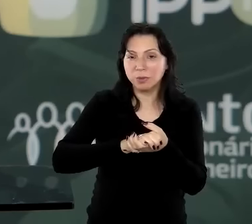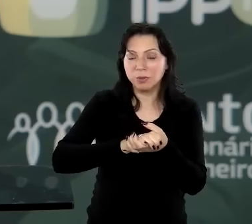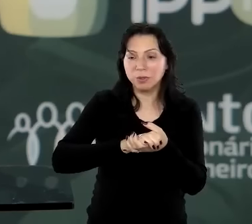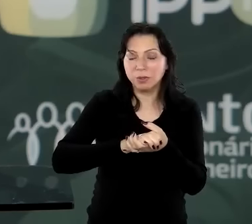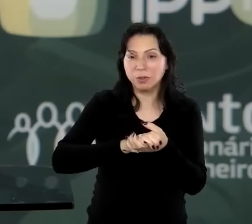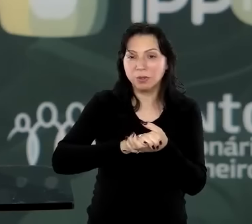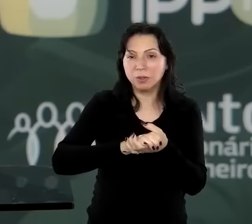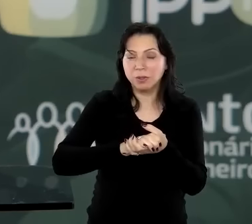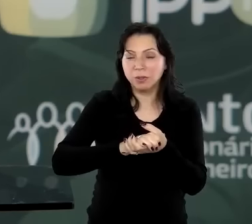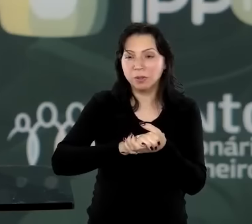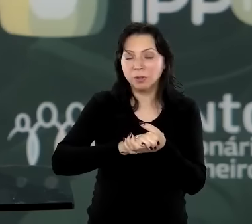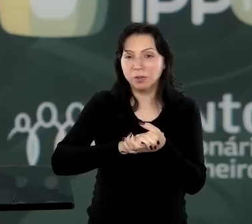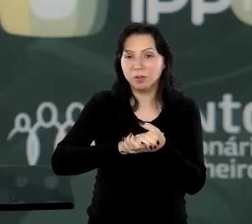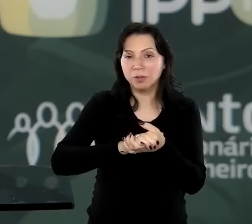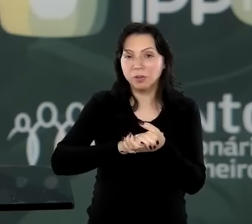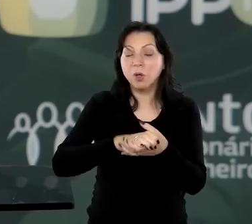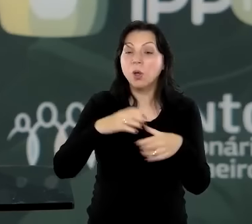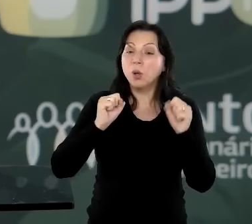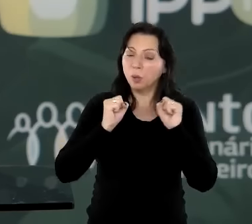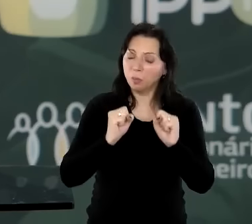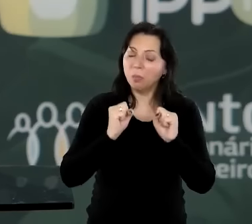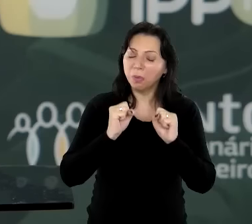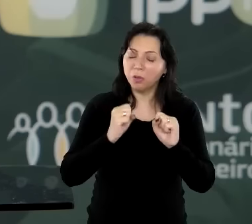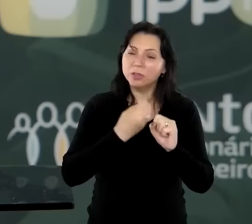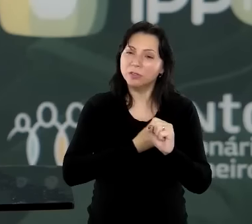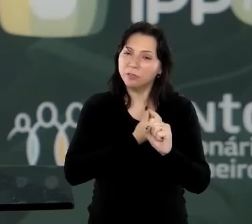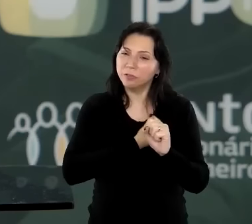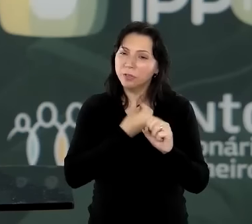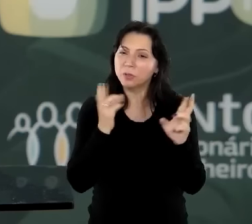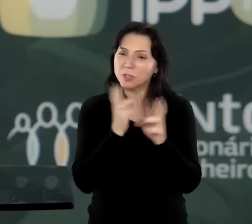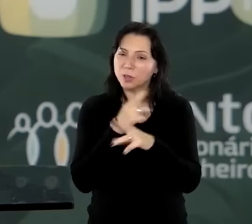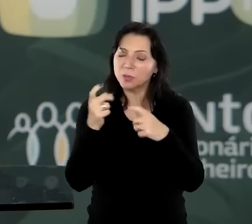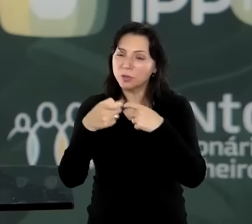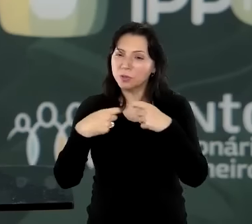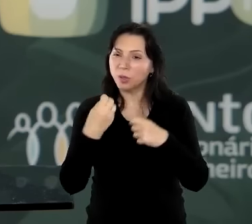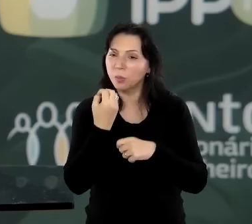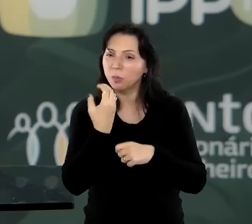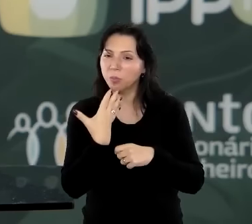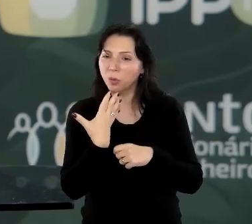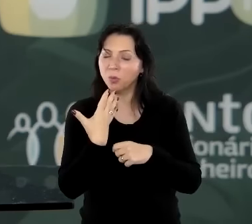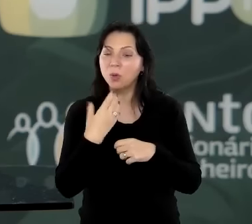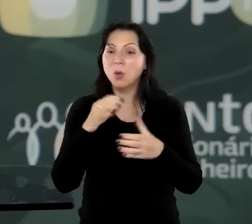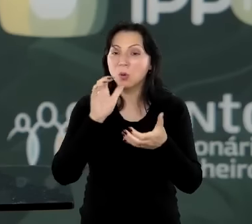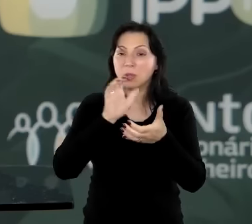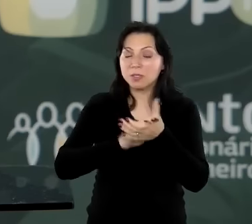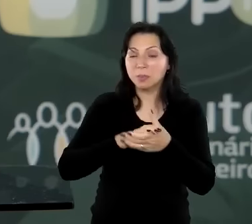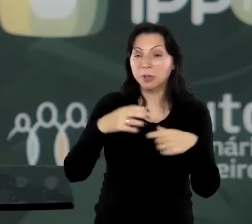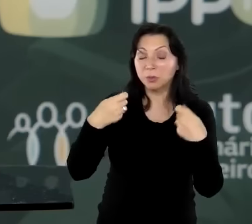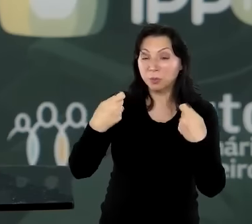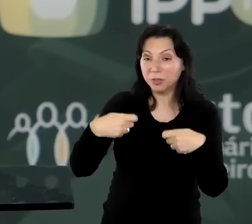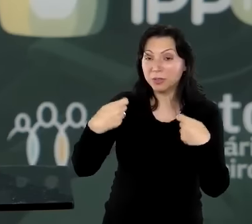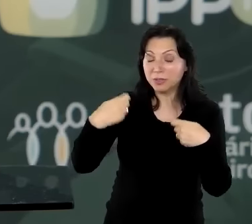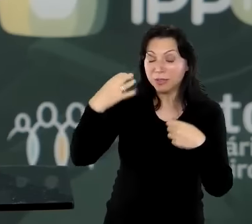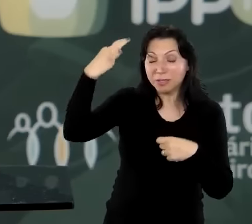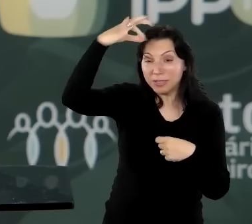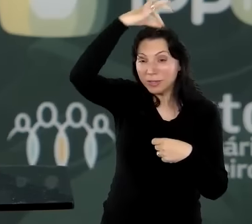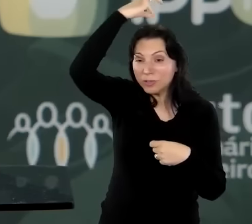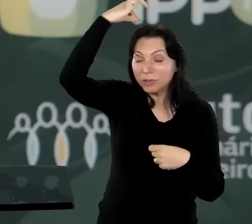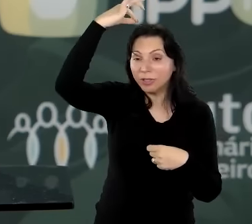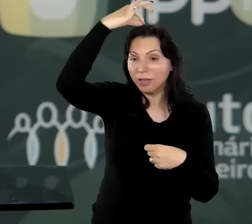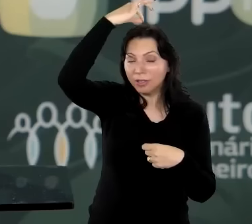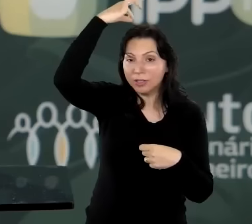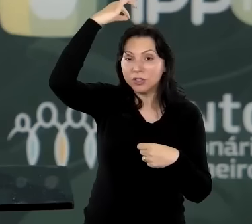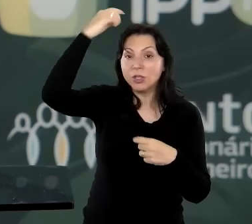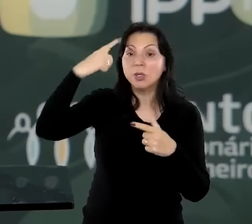abençoadora relação sexual. O que ele está dizendo é que o matrimônio é digno de honra, que Deus instituiu o matrimônio e que Deus